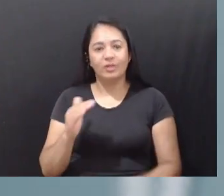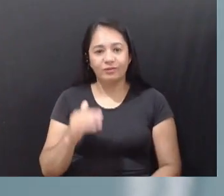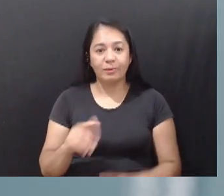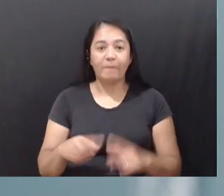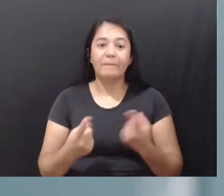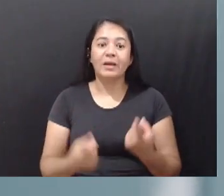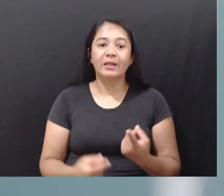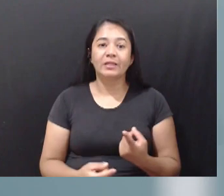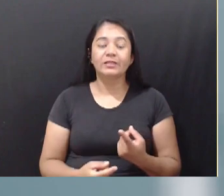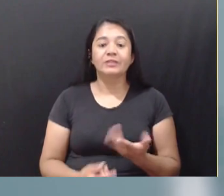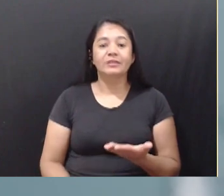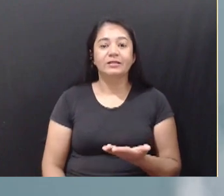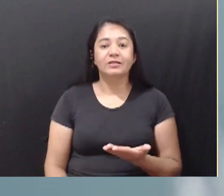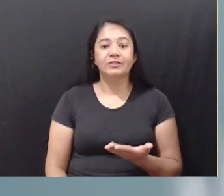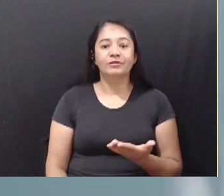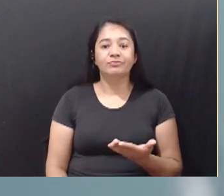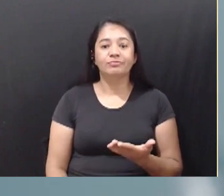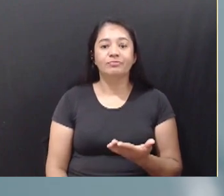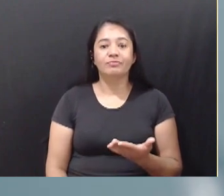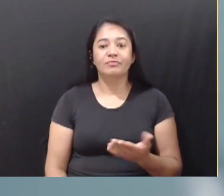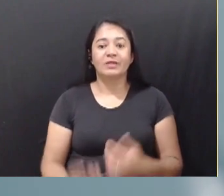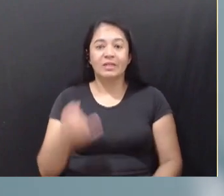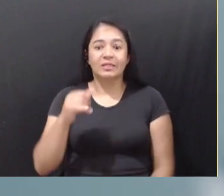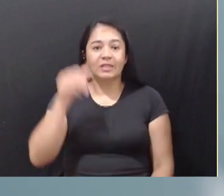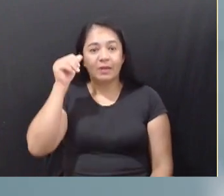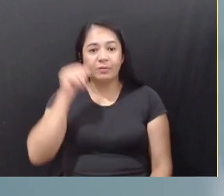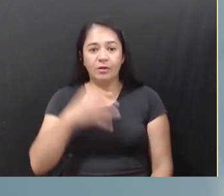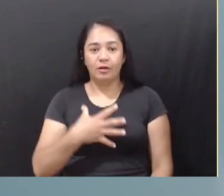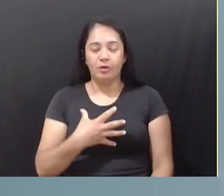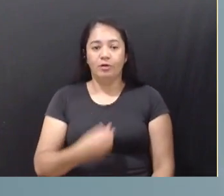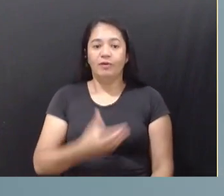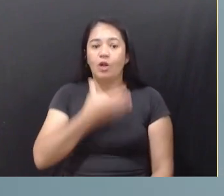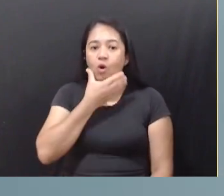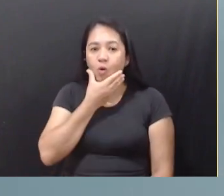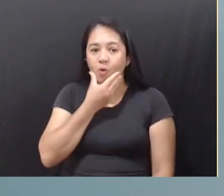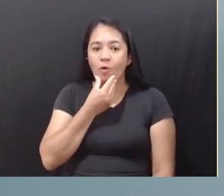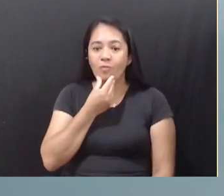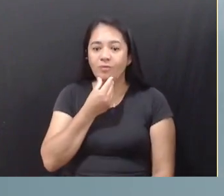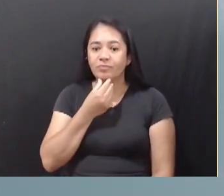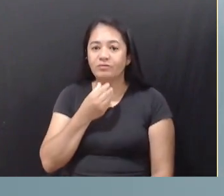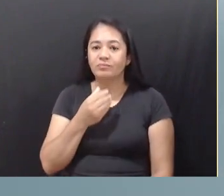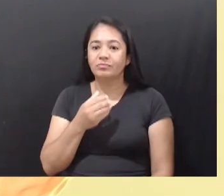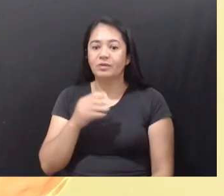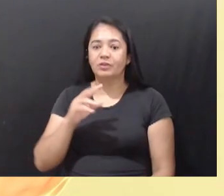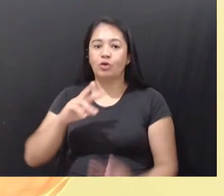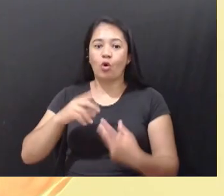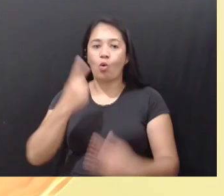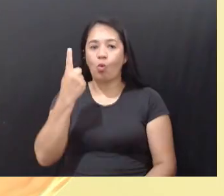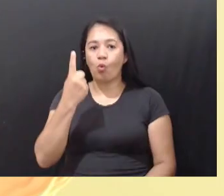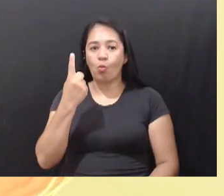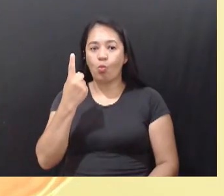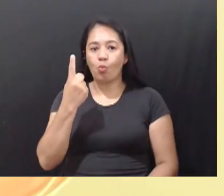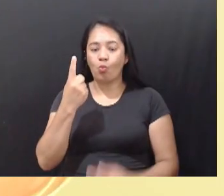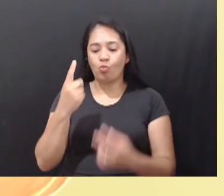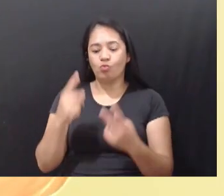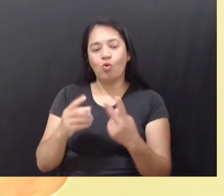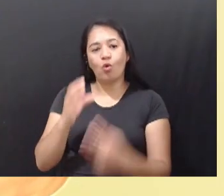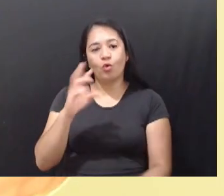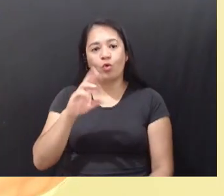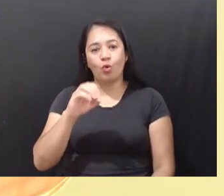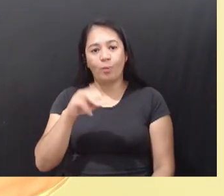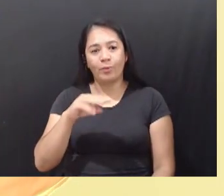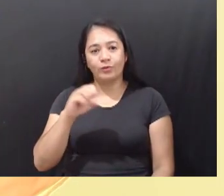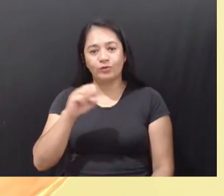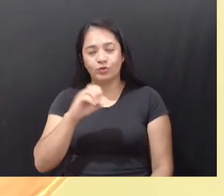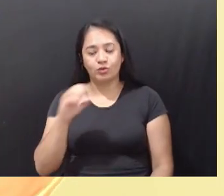2 genes e um não funciona, o outro acaba funcionando. Mas inevitavelmente, se as mulheres tendo filhos meninos, elas